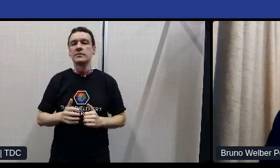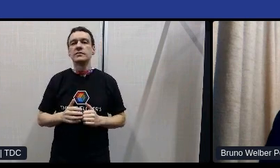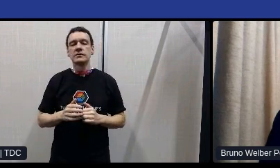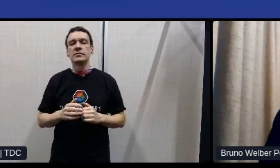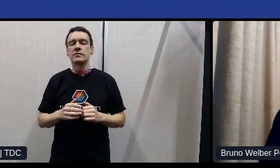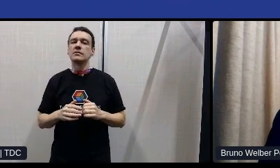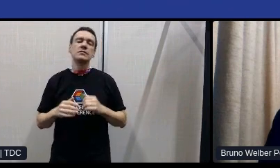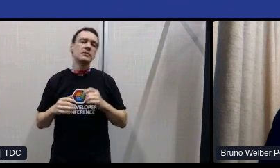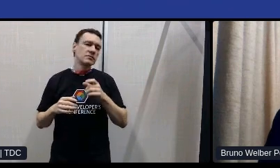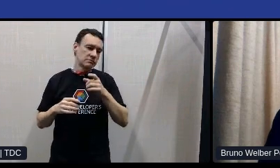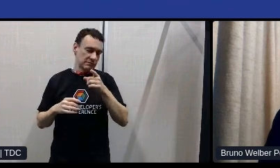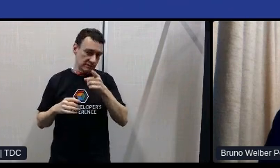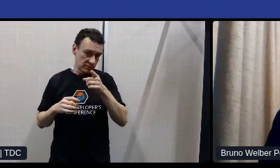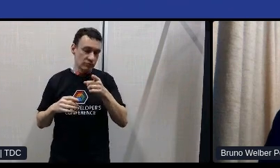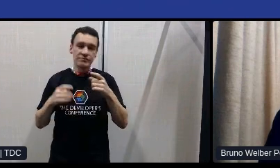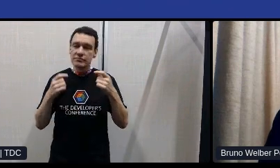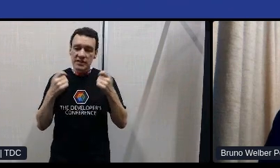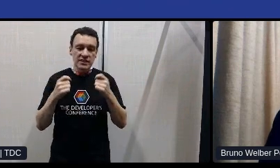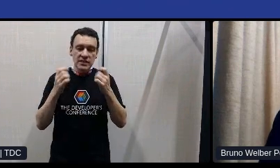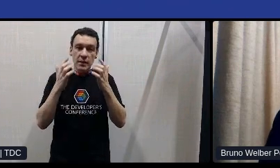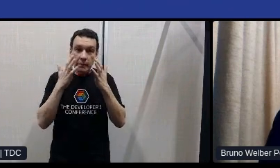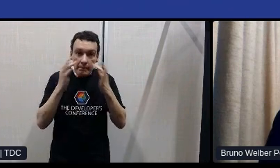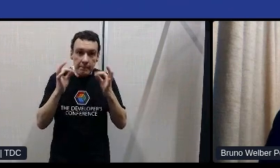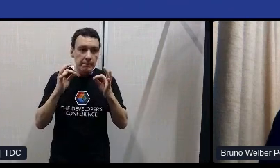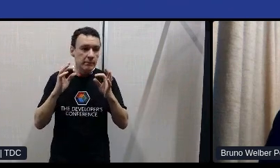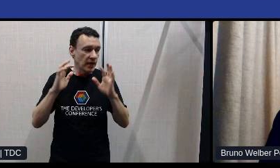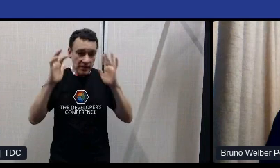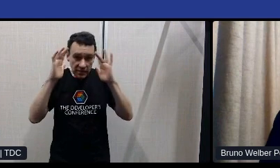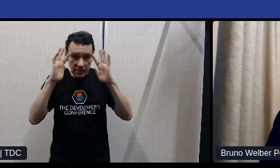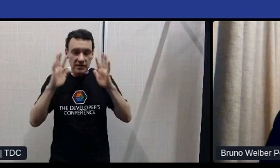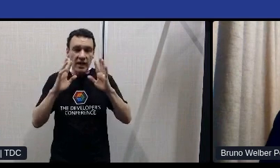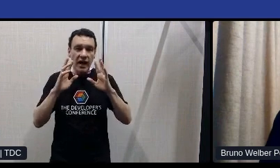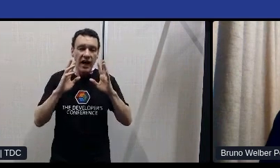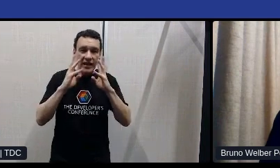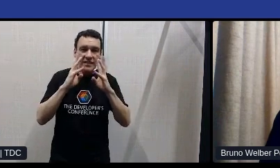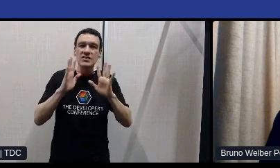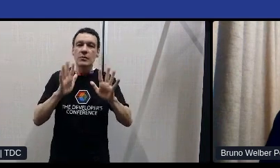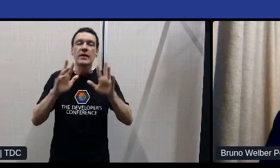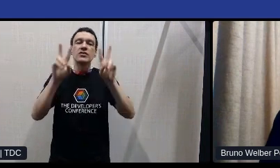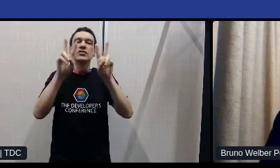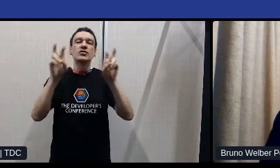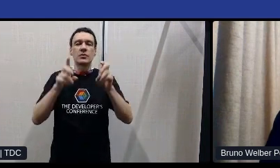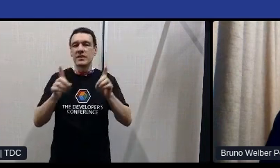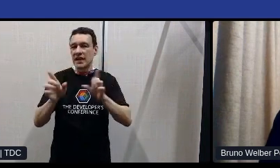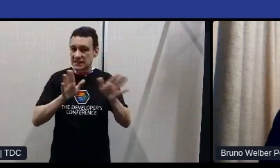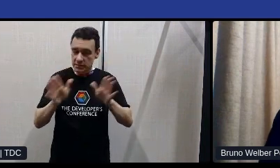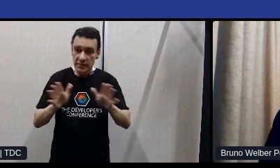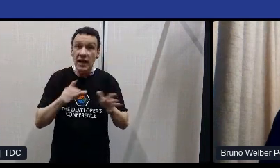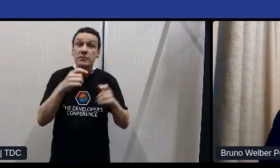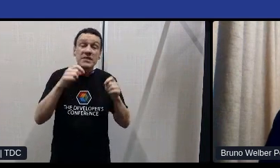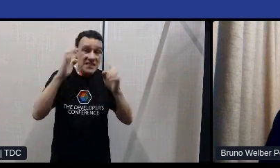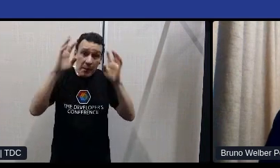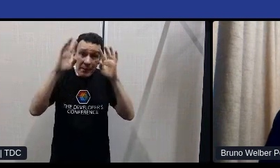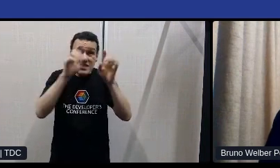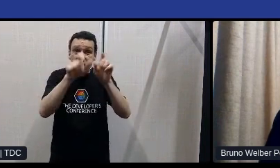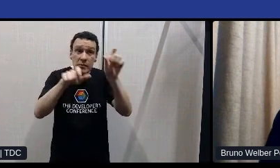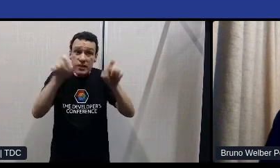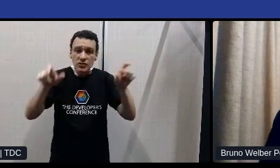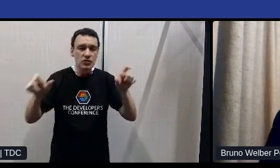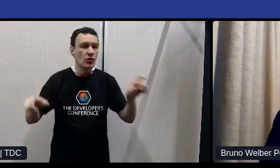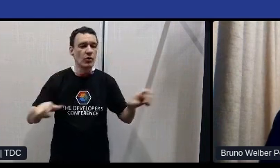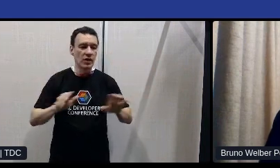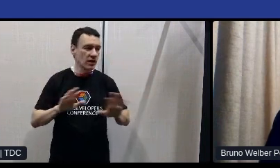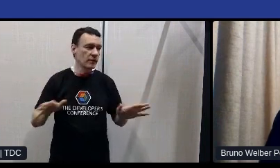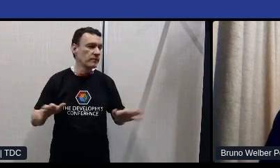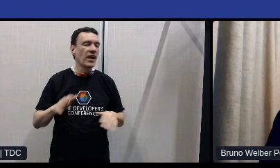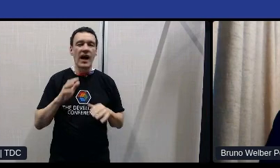de trabalhar, refletir, né, para a gente sempre garantir essa acessibilidade pensada no usuário, né, e não acessibilidade pensada no que a